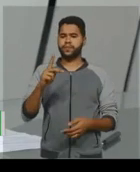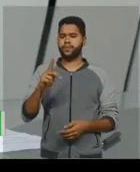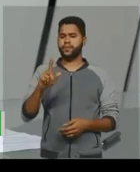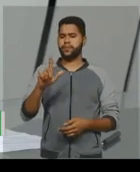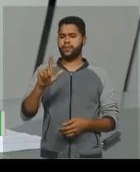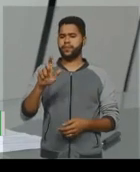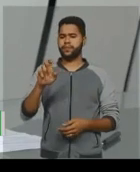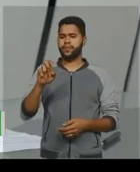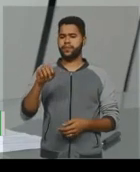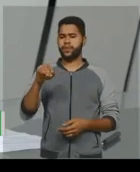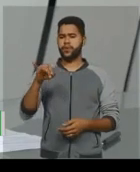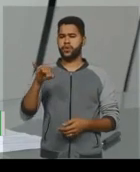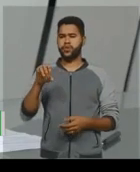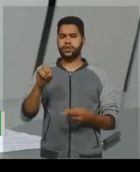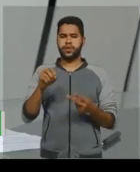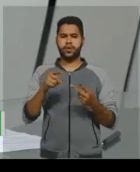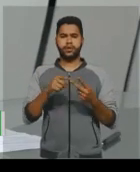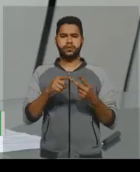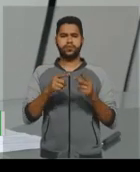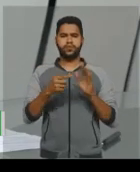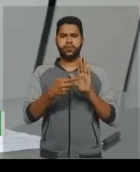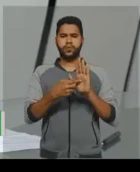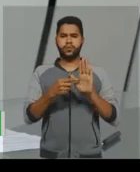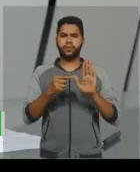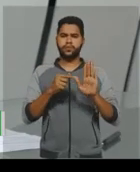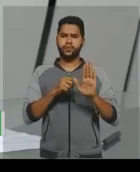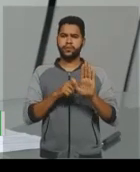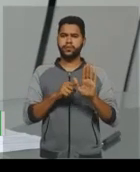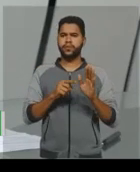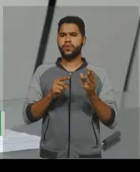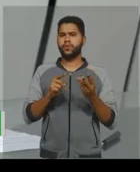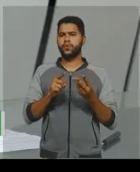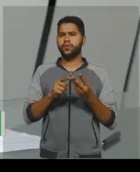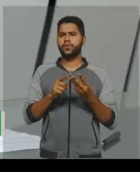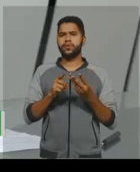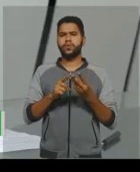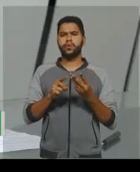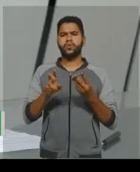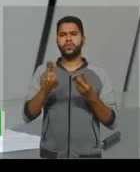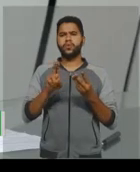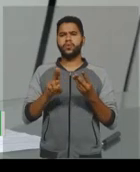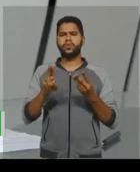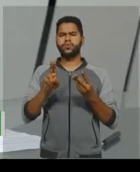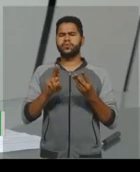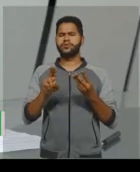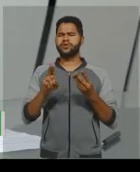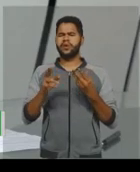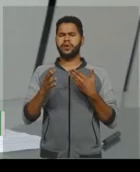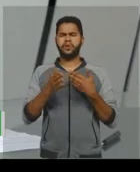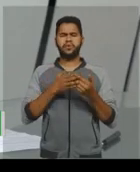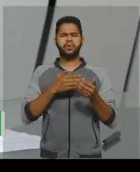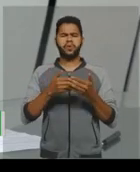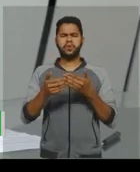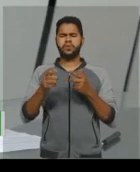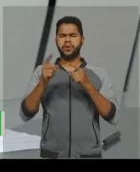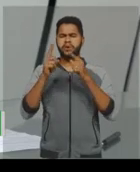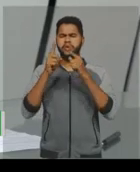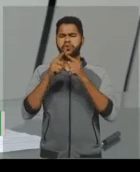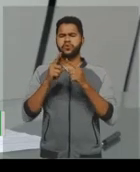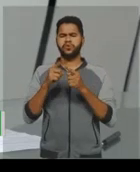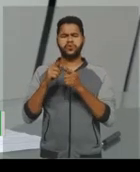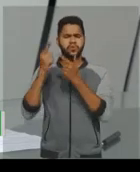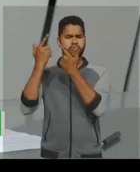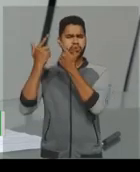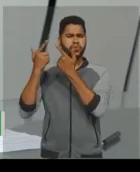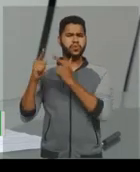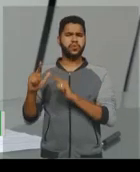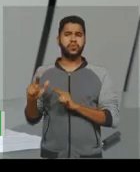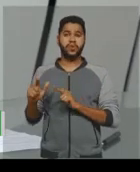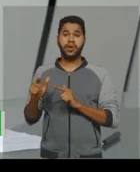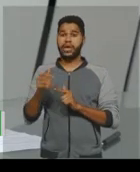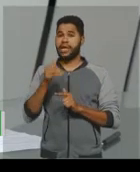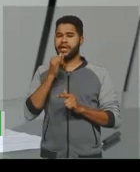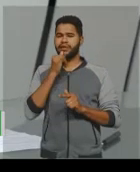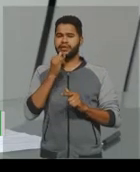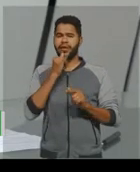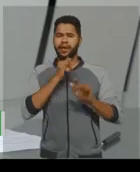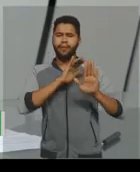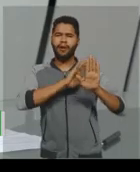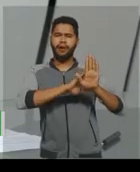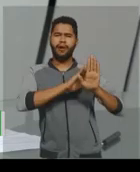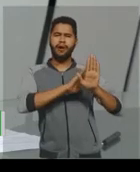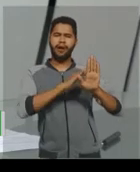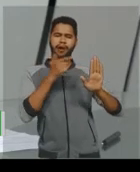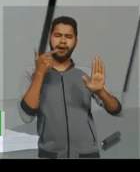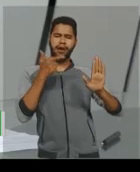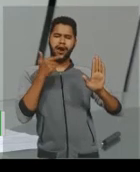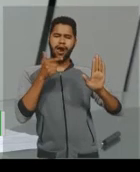você usar uma metáfora, se você usar qualquer figura de linguagem que nós vimos, a ironia,